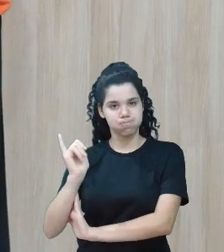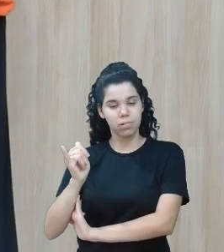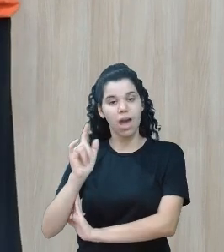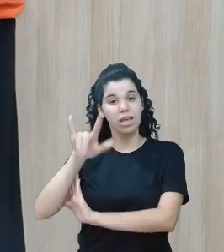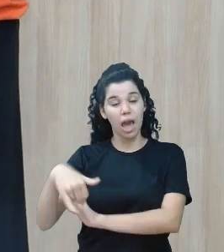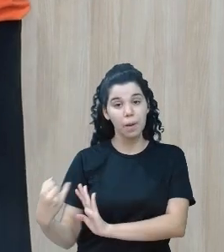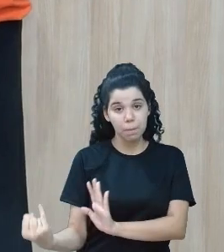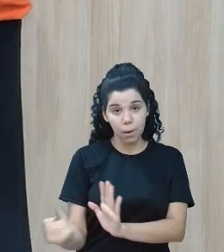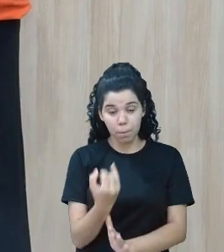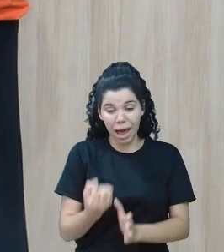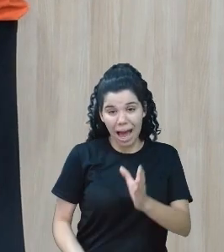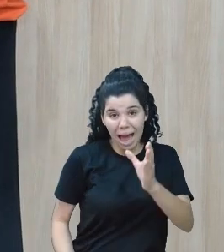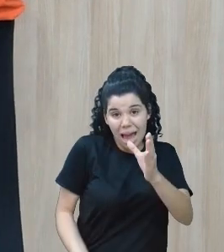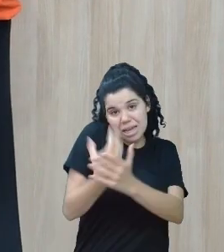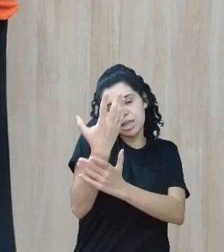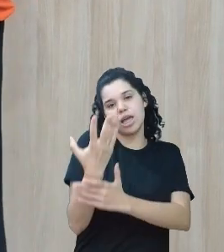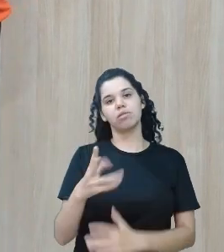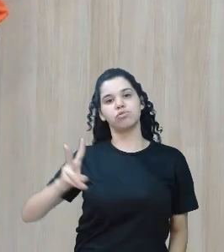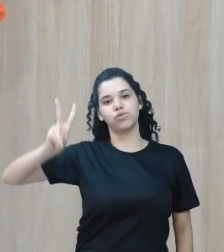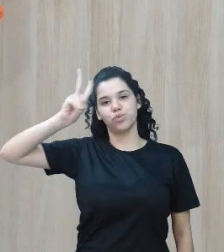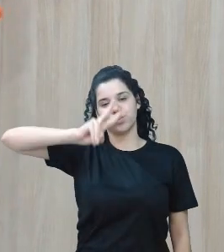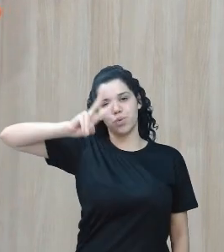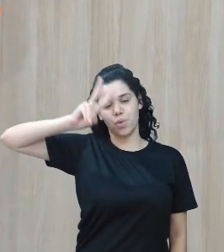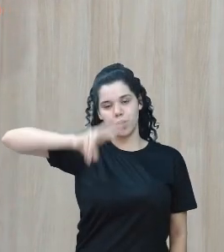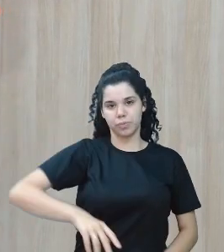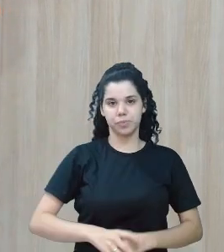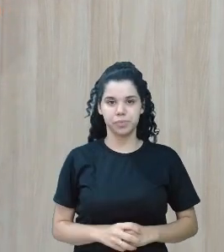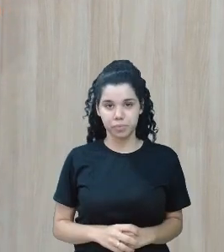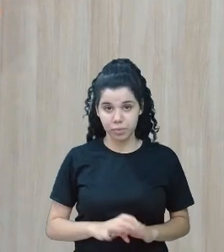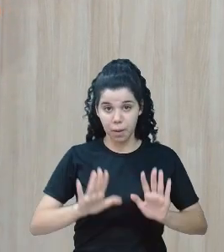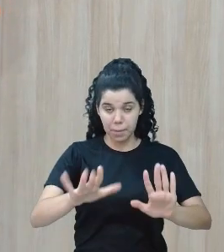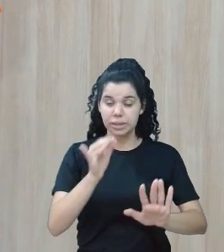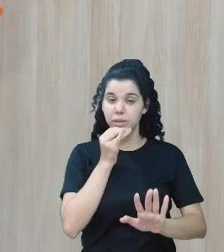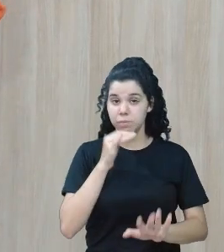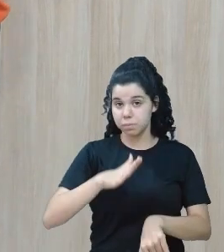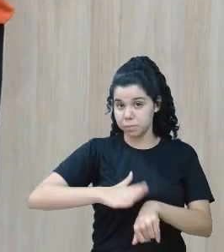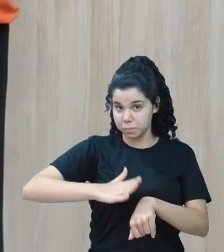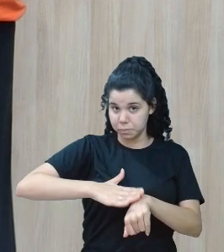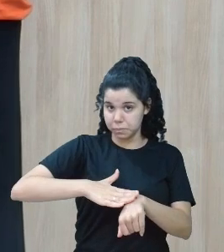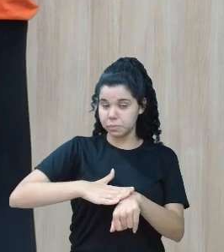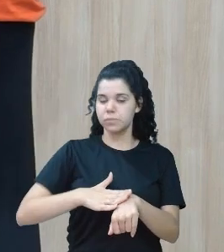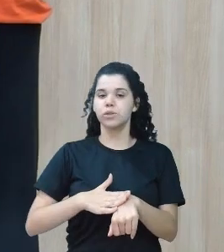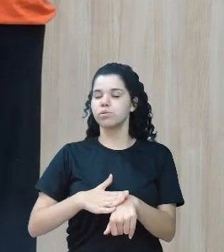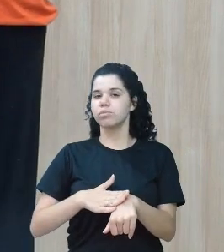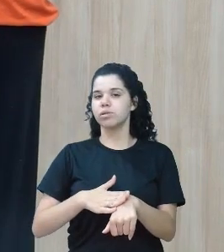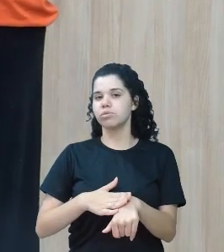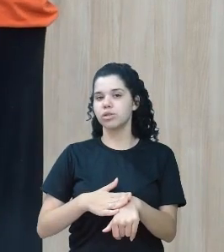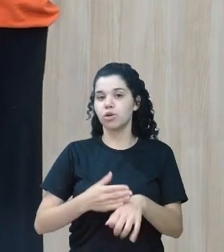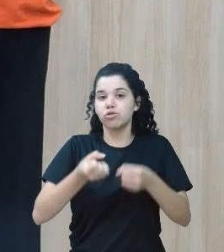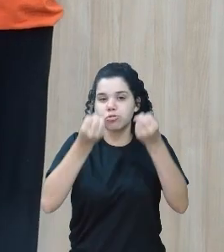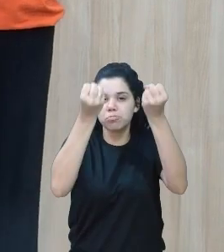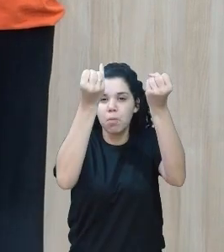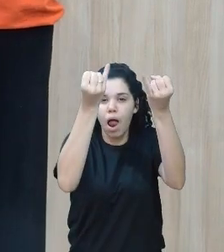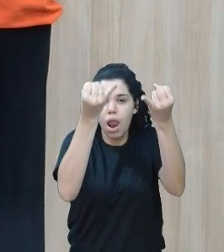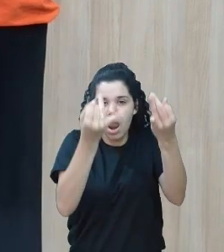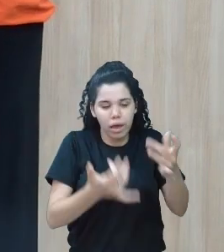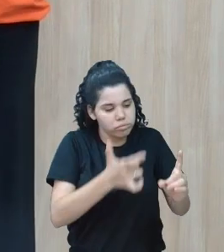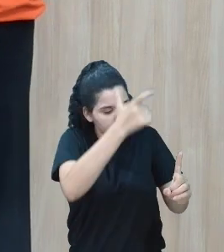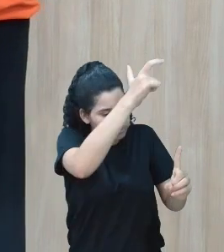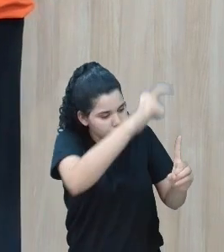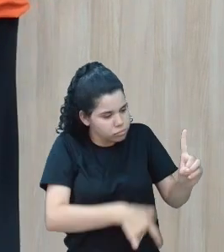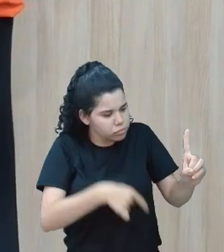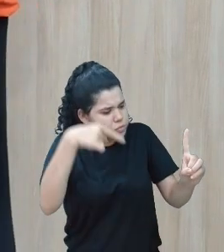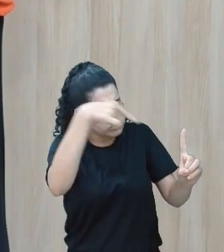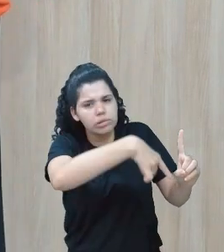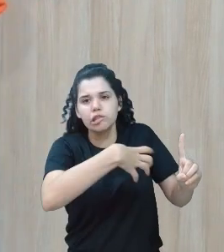eu construir, contar uma história. Mas a partir do momento que eu descrevo os personagens, digo como